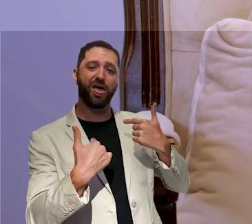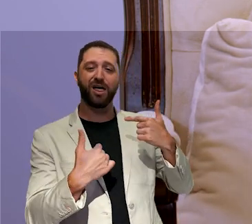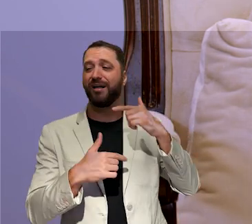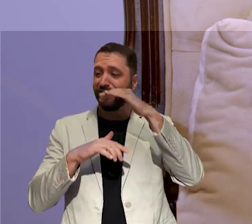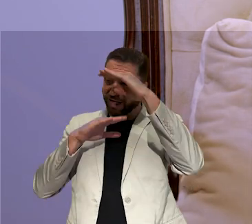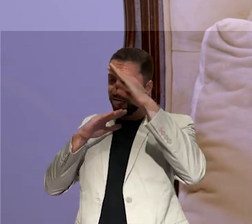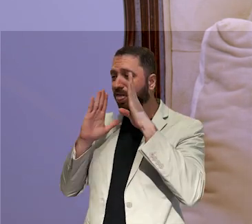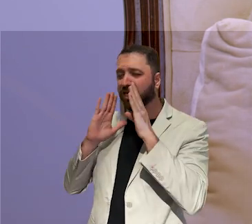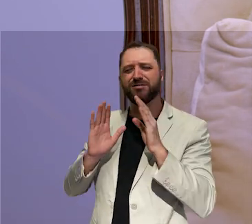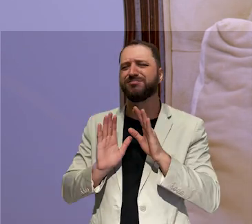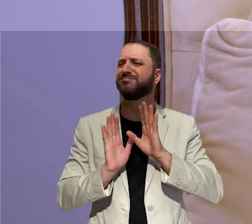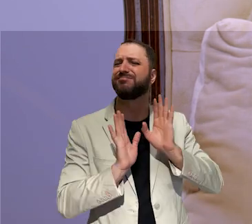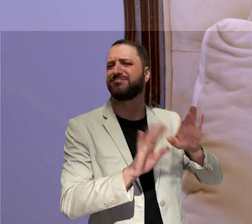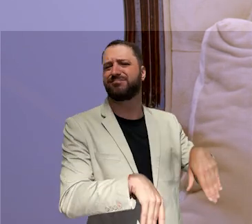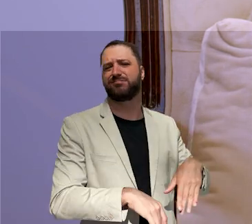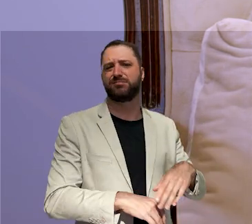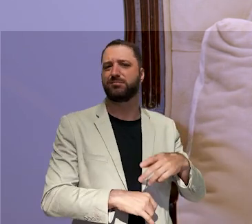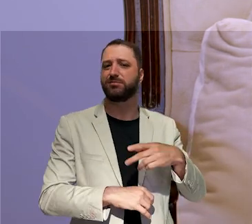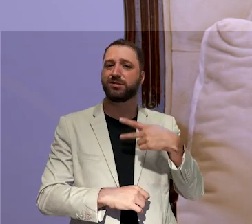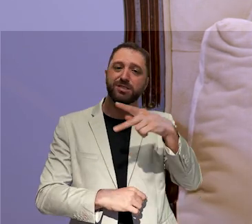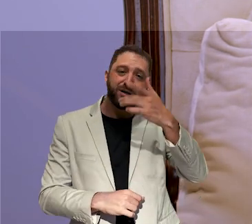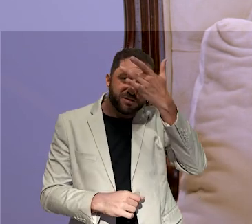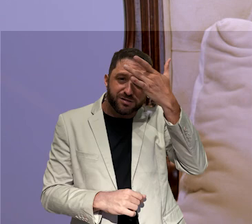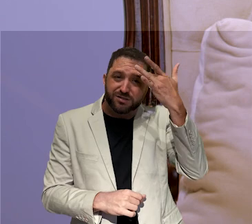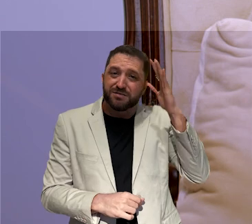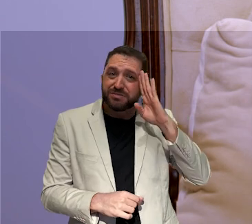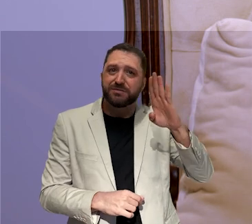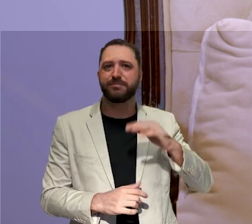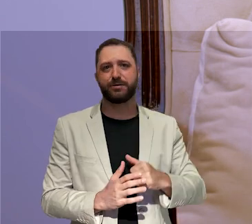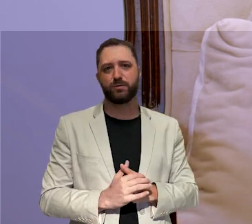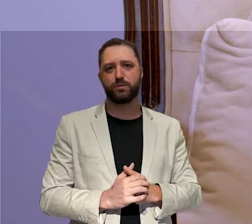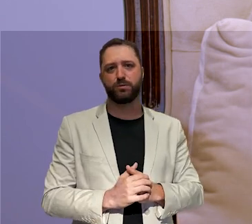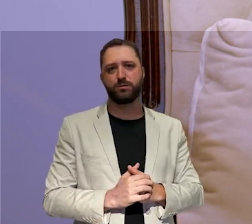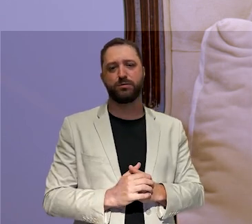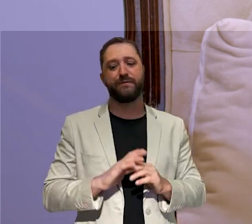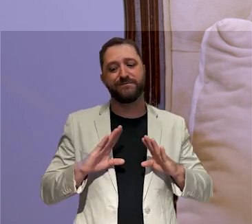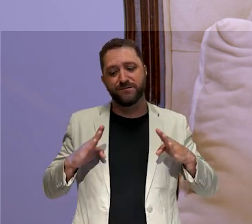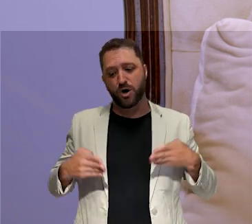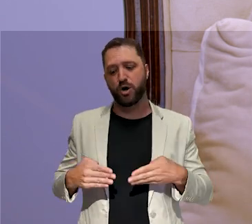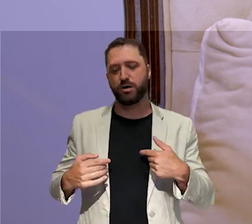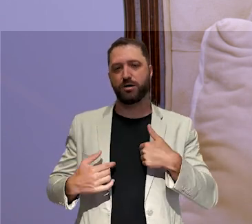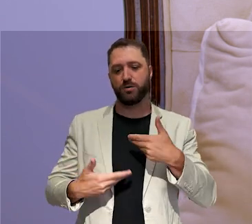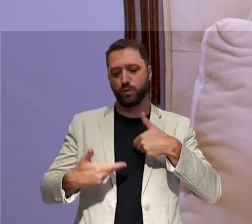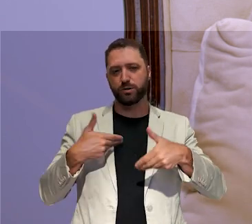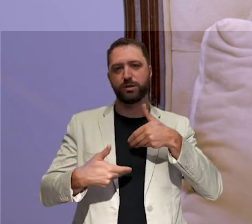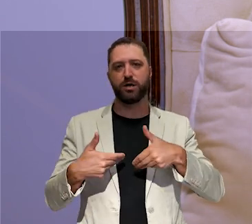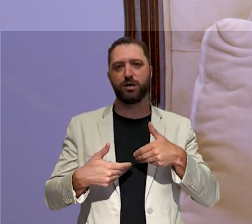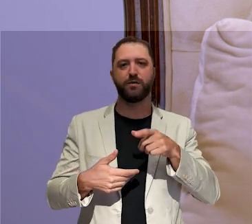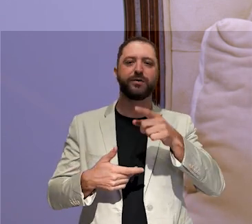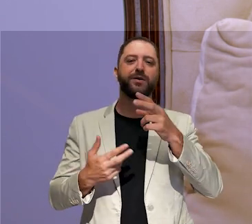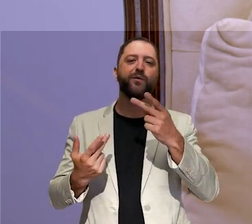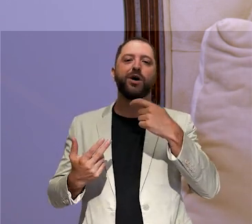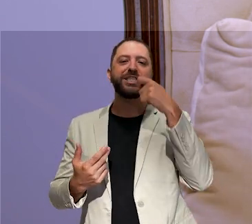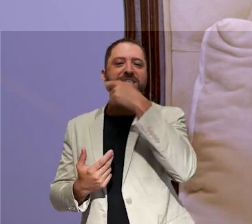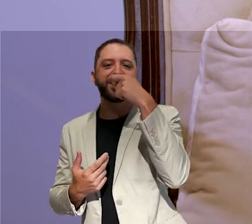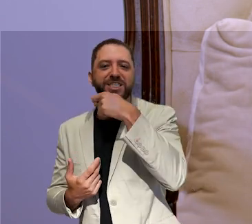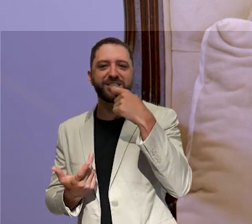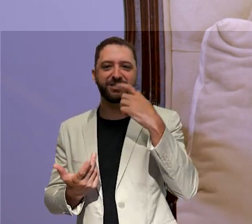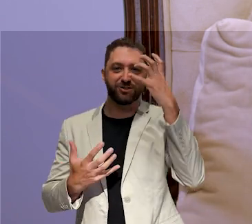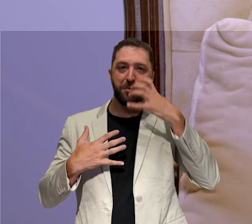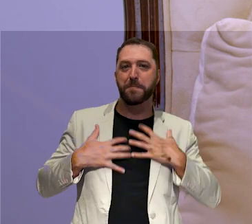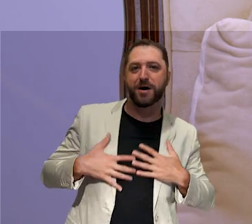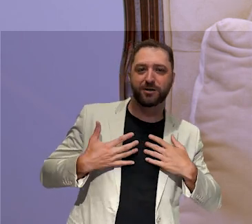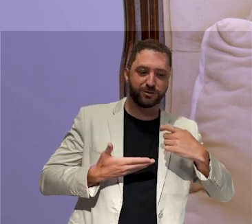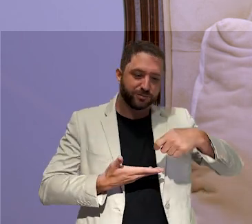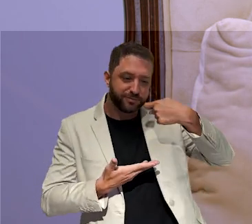te acham sucafona, é a sua saúde mental que vale mais. Vale a pena você se dedicar a si mesmo. Da mesma forma que você escova dente,